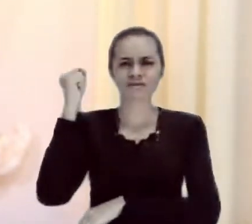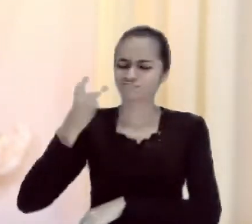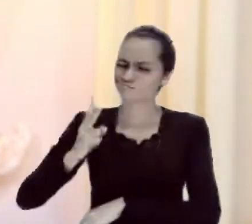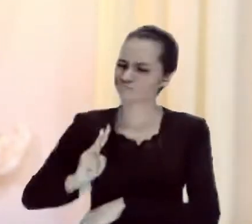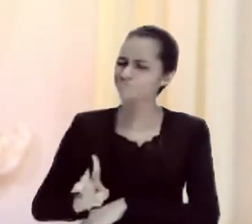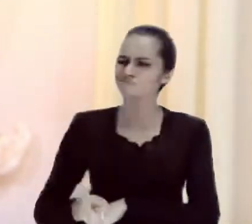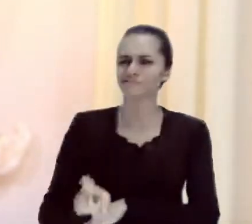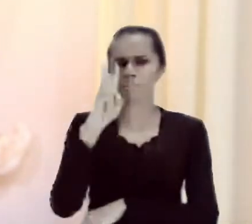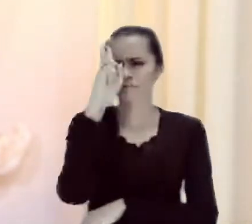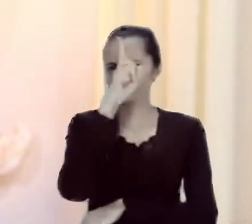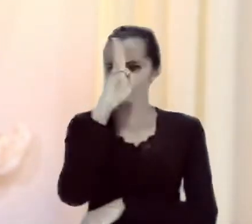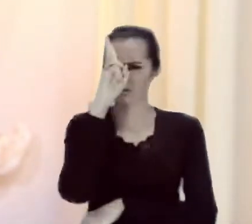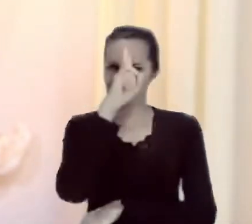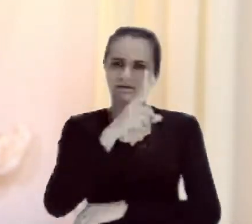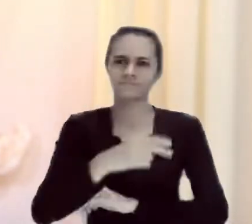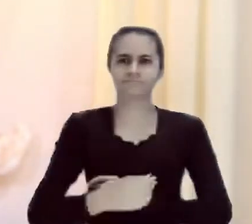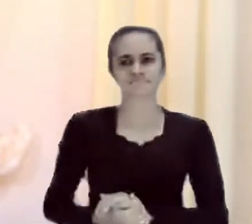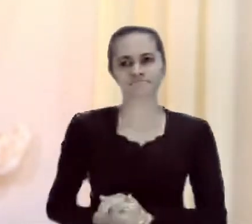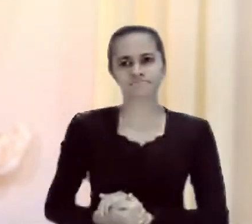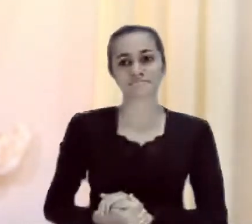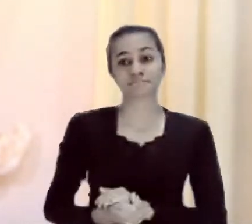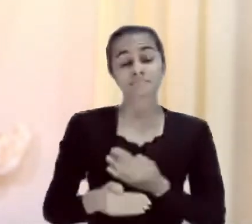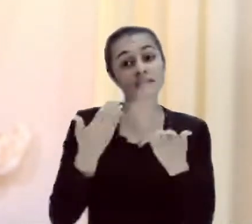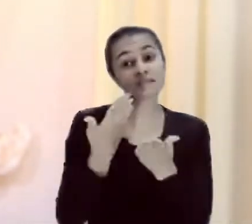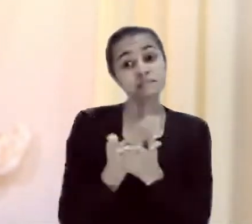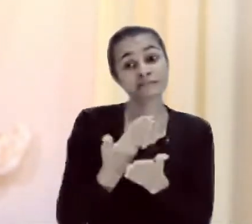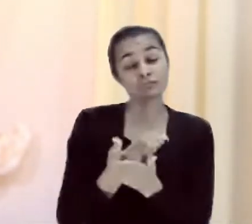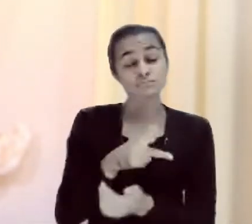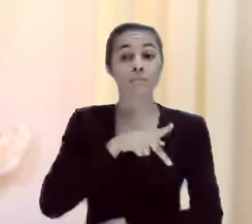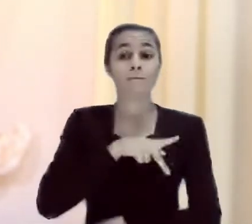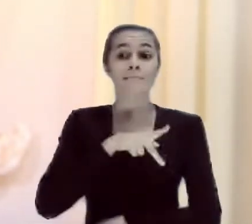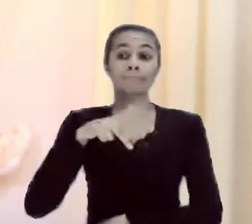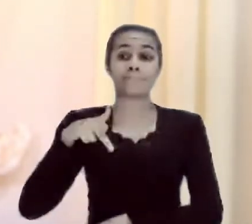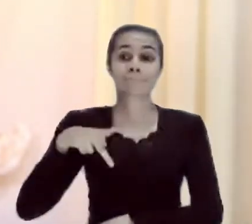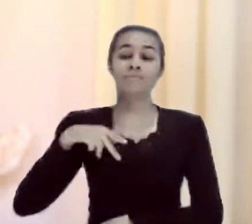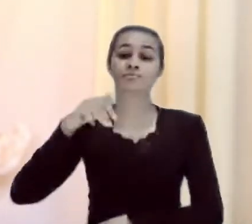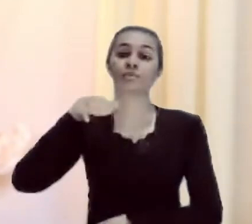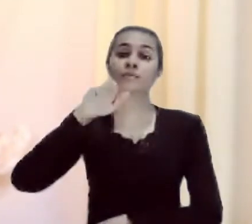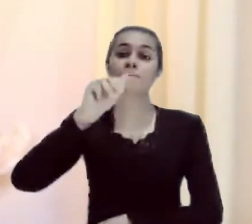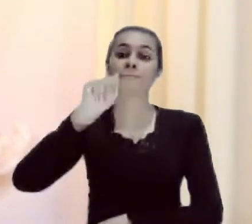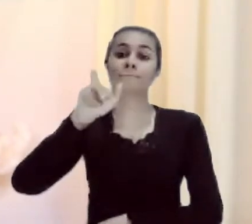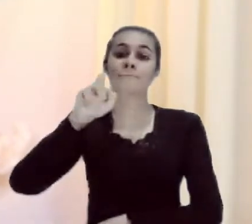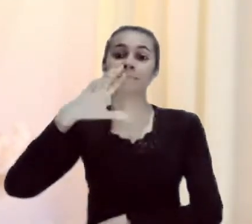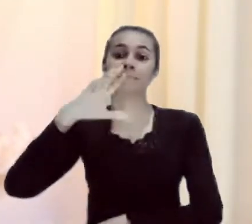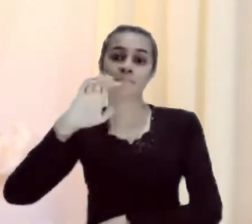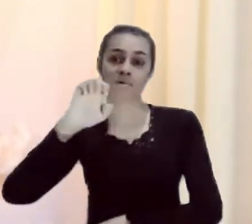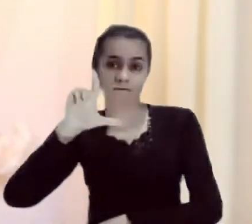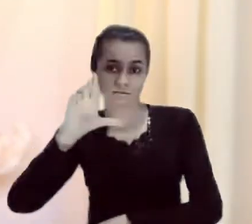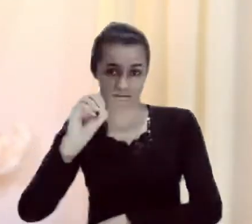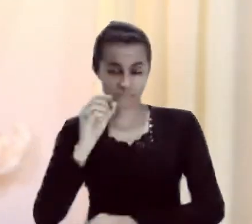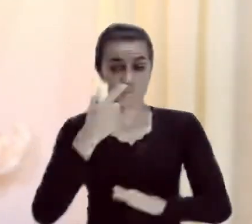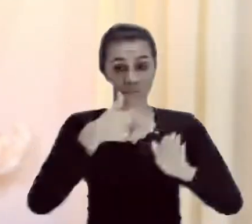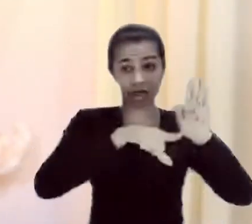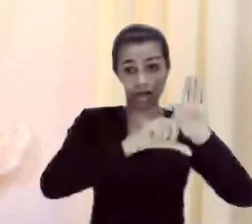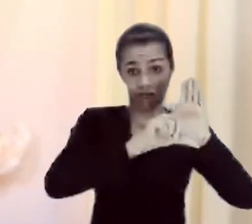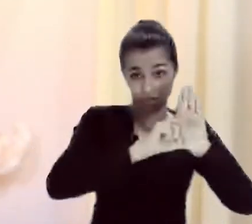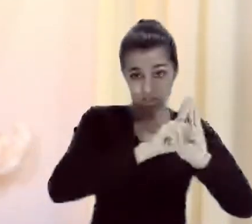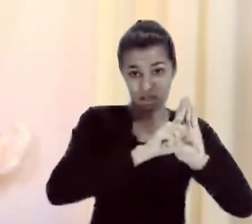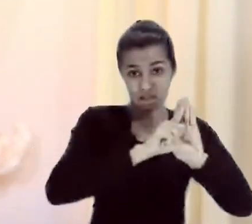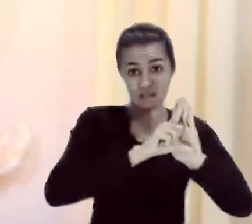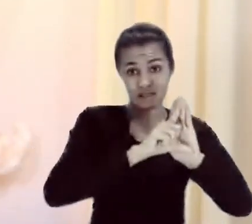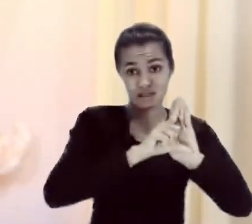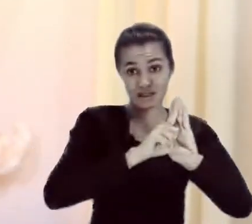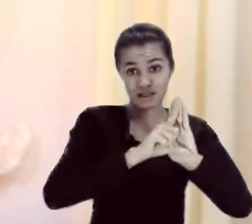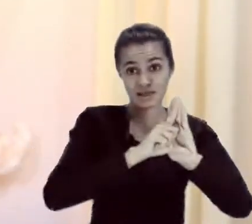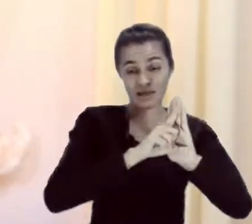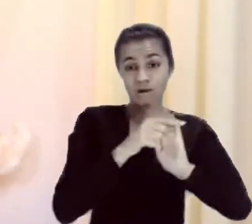aulas com o pastor Marcelo, nós aprendemos sobre lei oral e lei escrita.